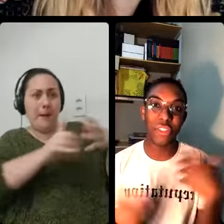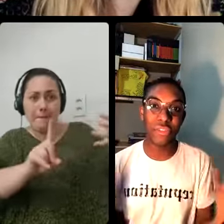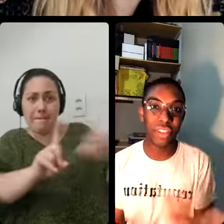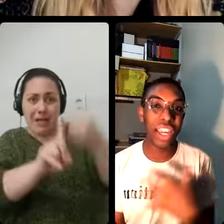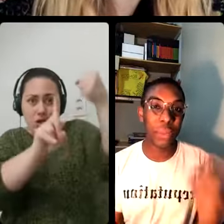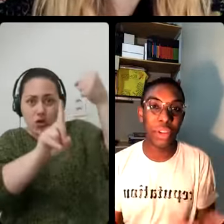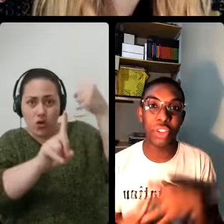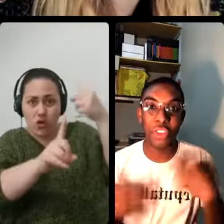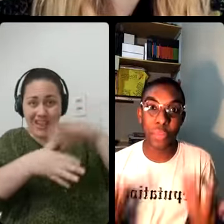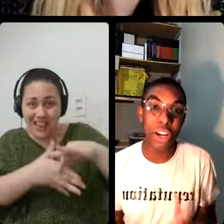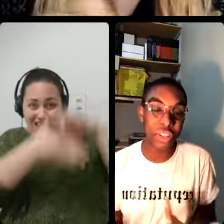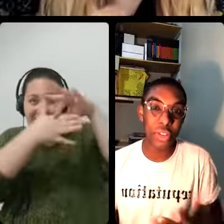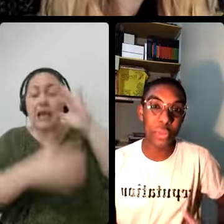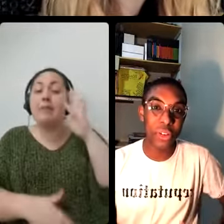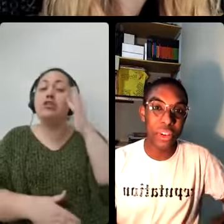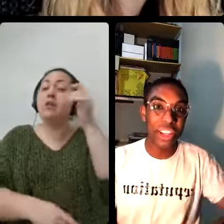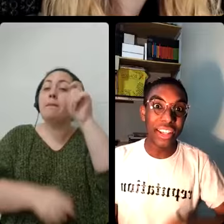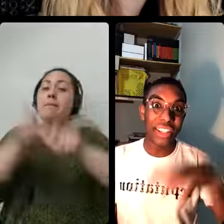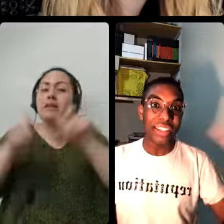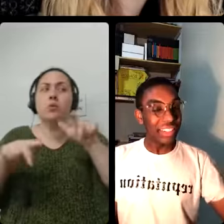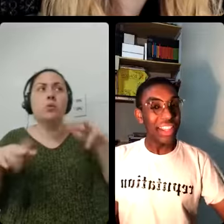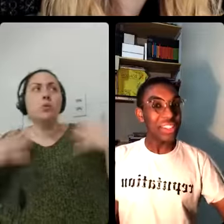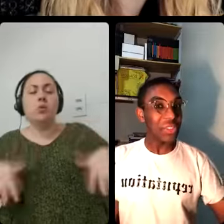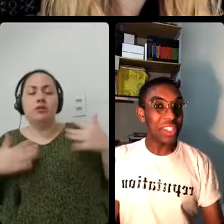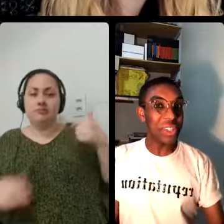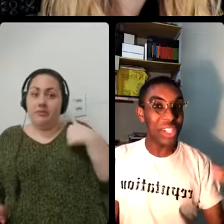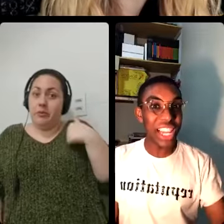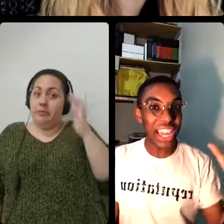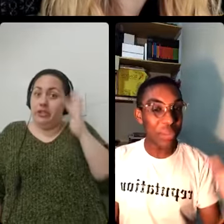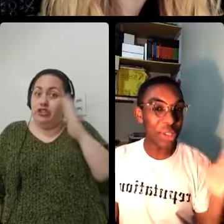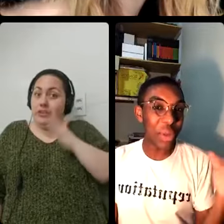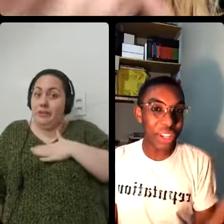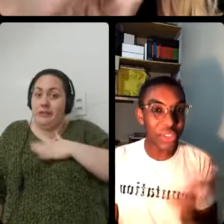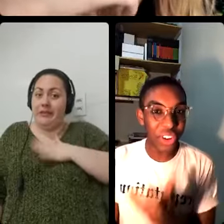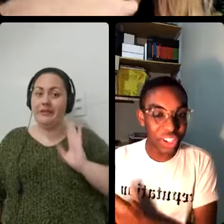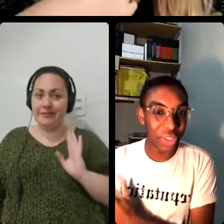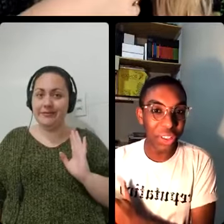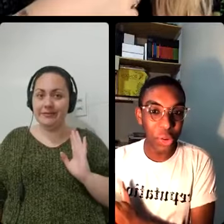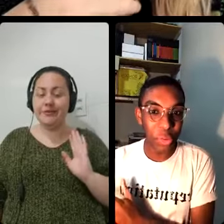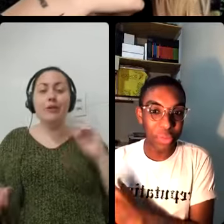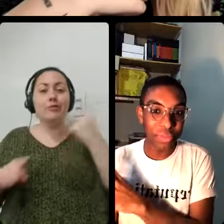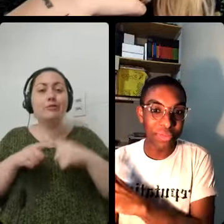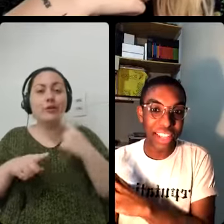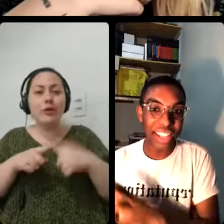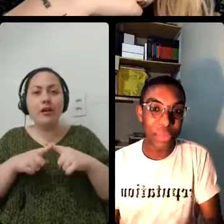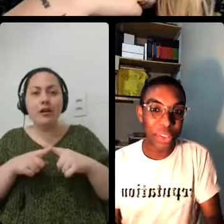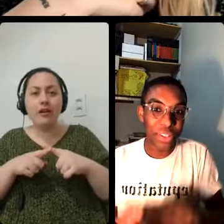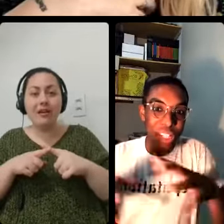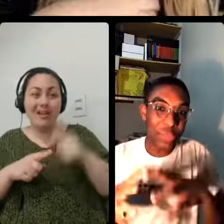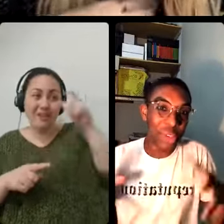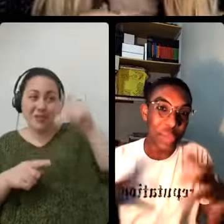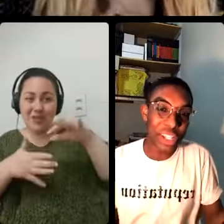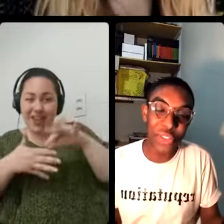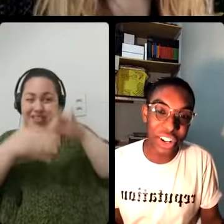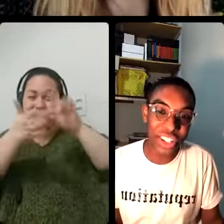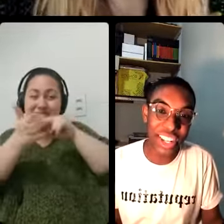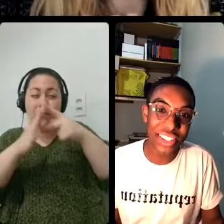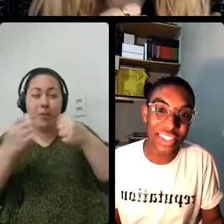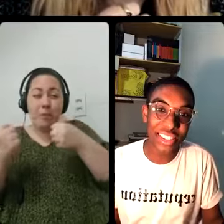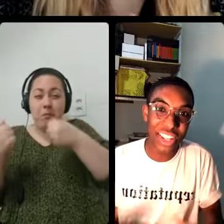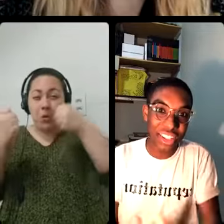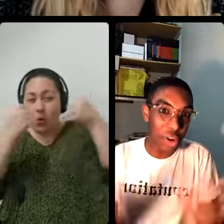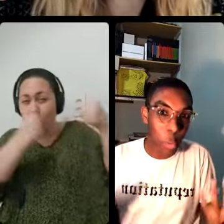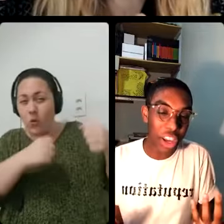que estavam vendo naquele momento, eu fico imaginando comigo, eles conseguiram chegar na pessoa mais forte do Quilombo, né, das pessoas mais fortes